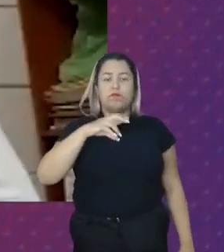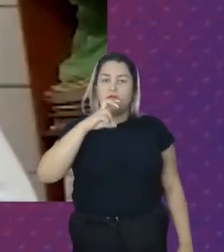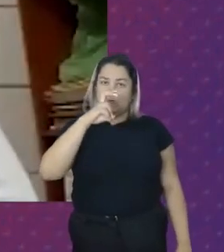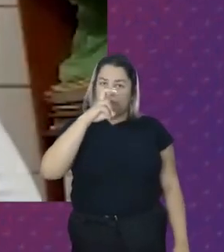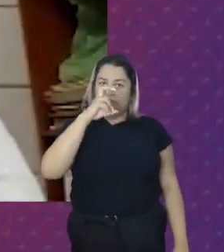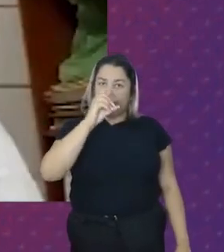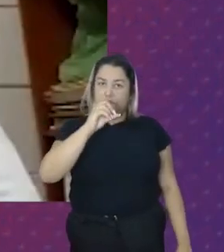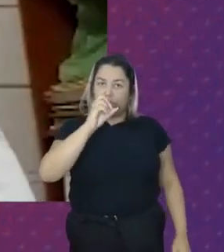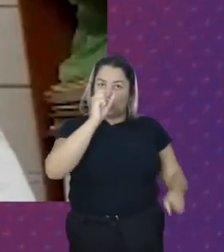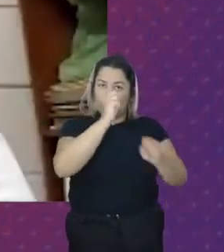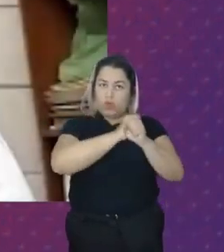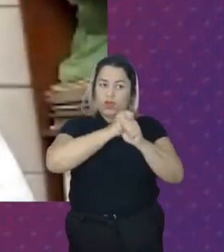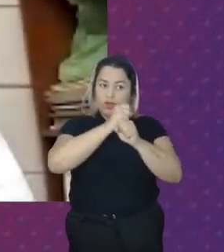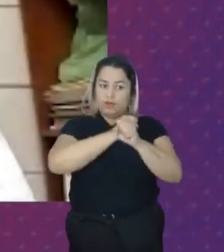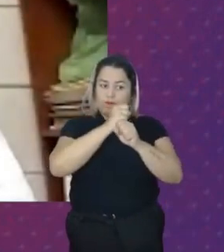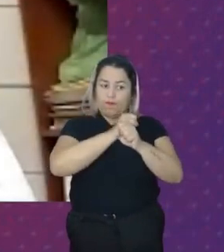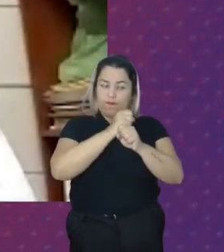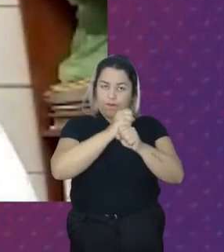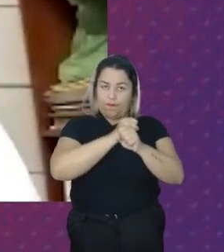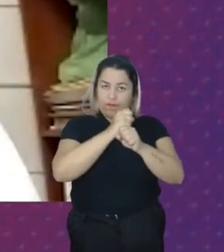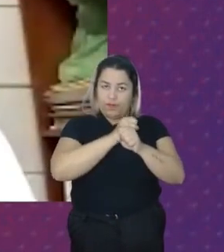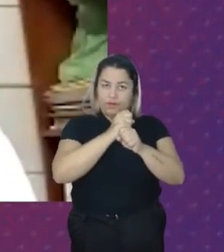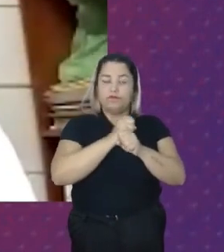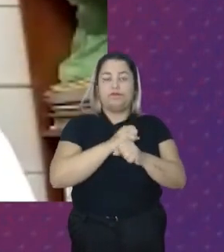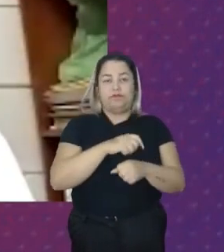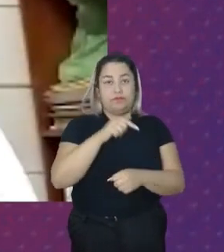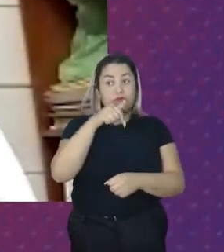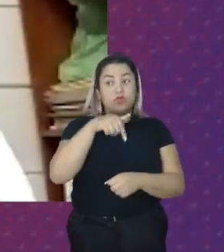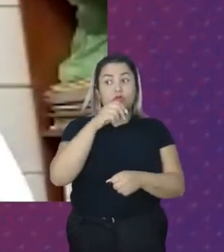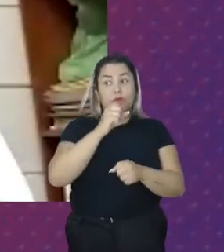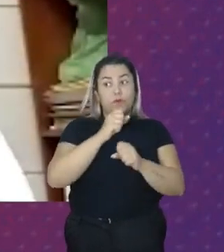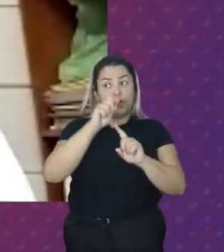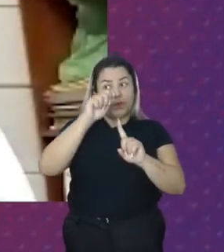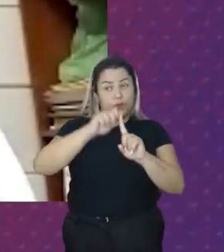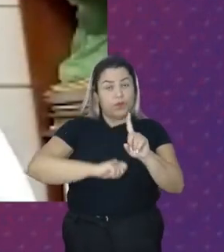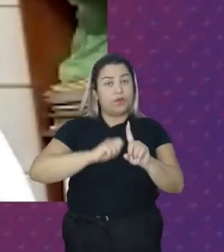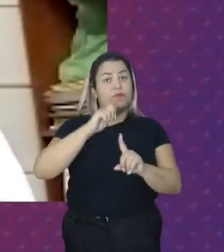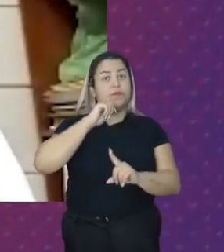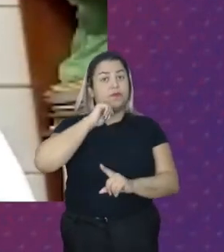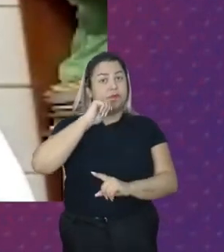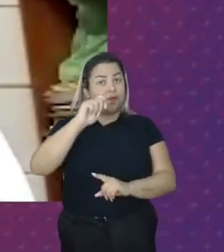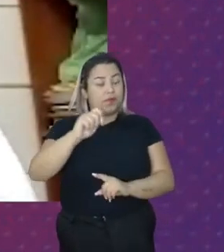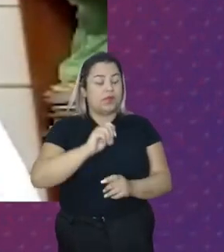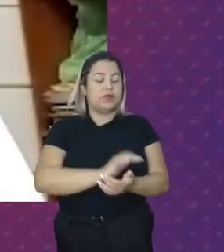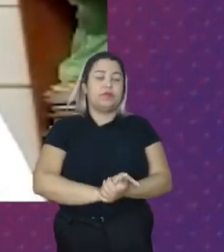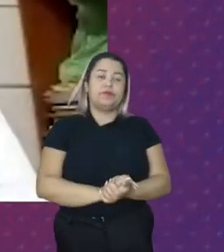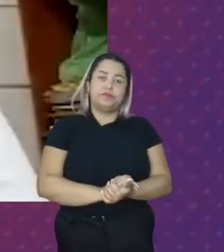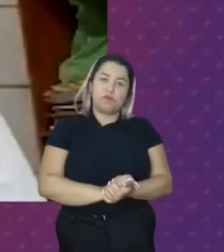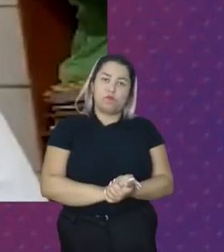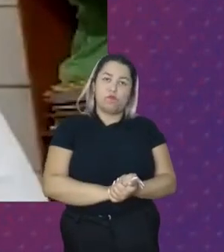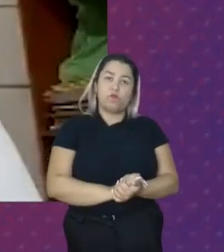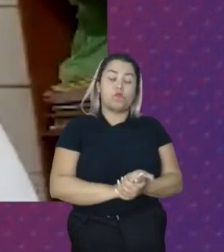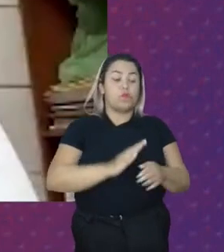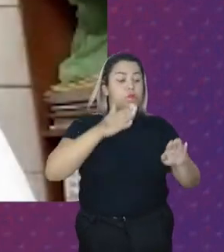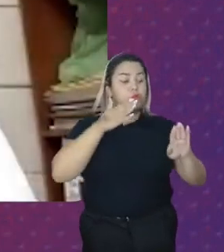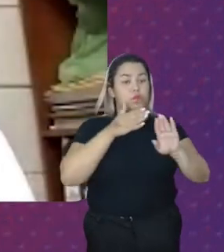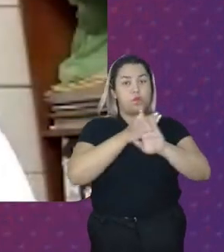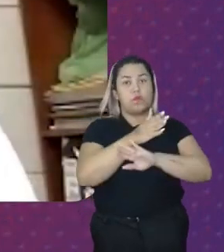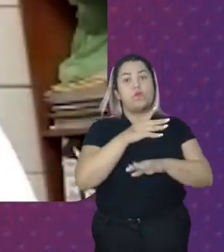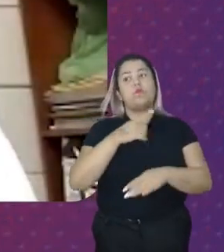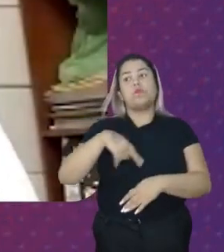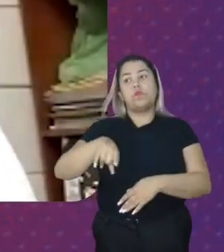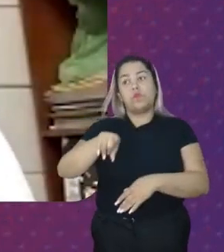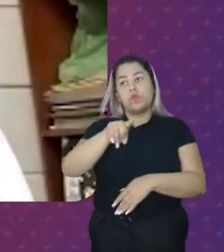50 anos Este ano Este mês de abril Então Foi quando Foi aprovado O nosso